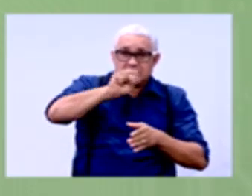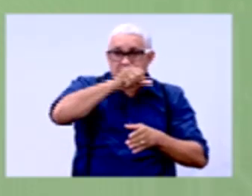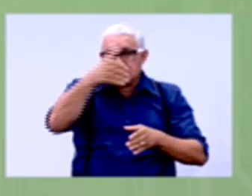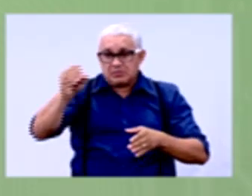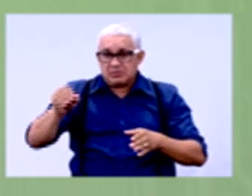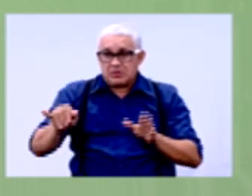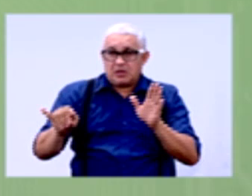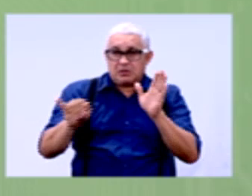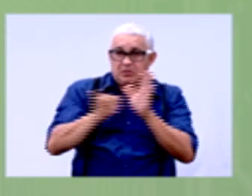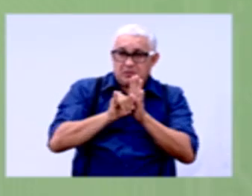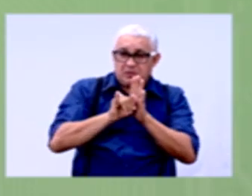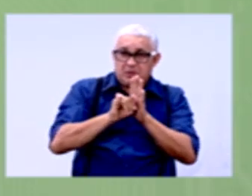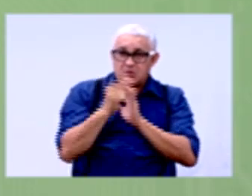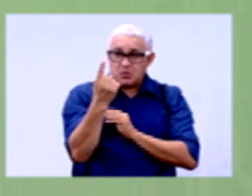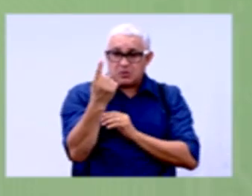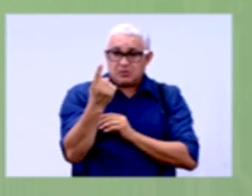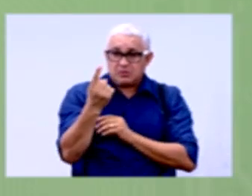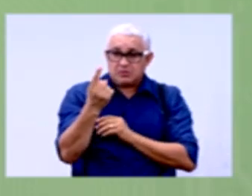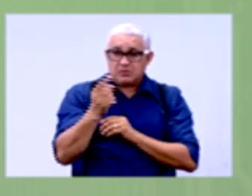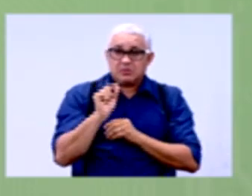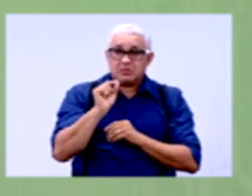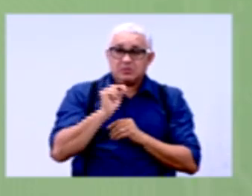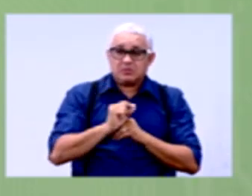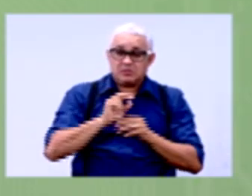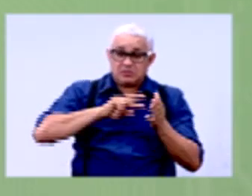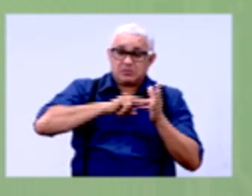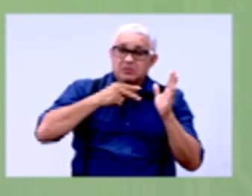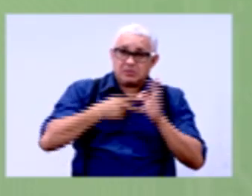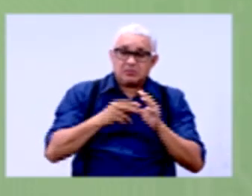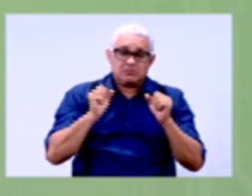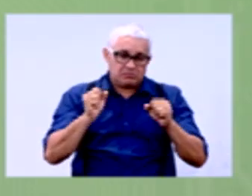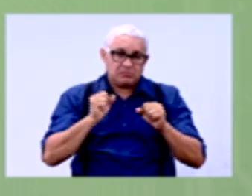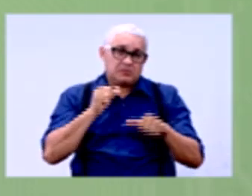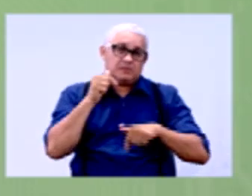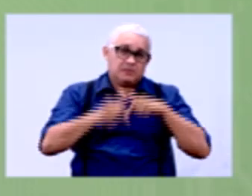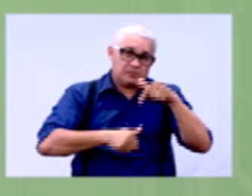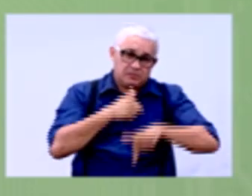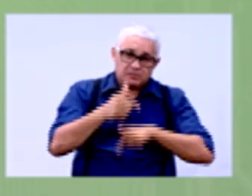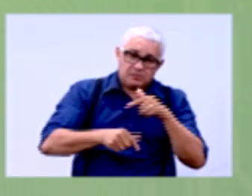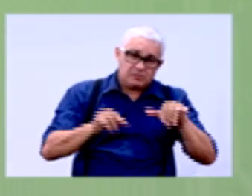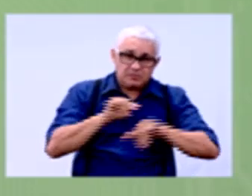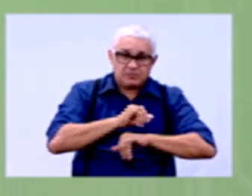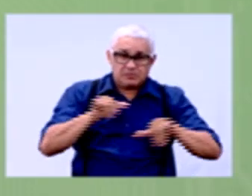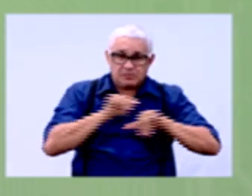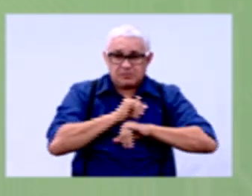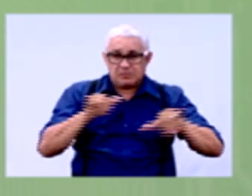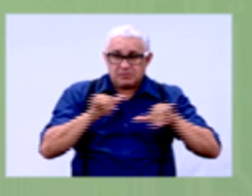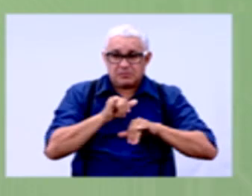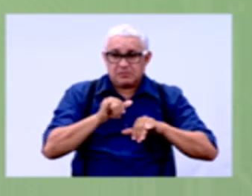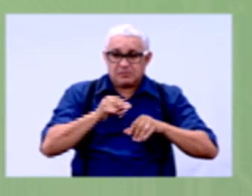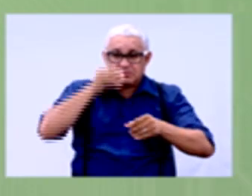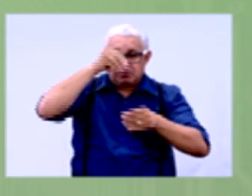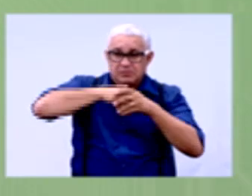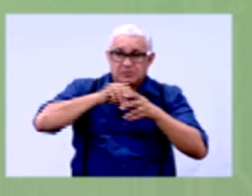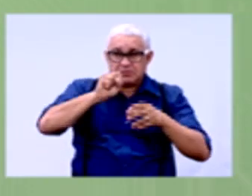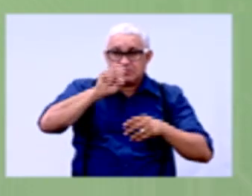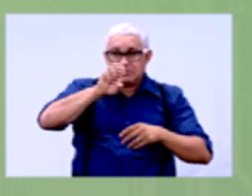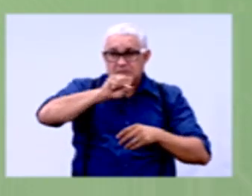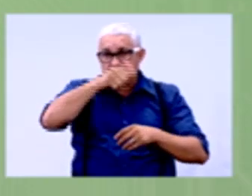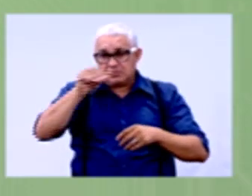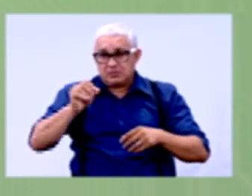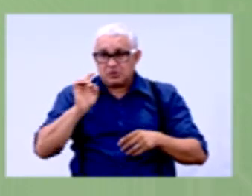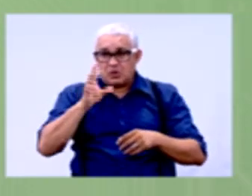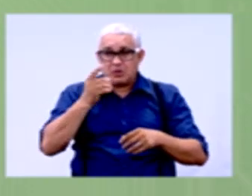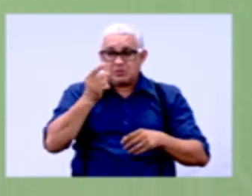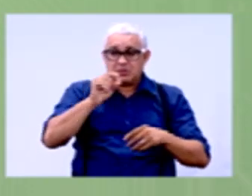identificador único. Na prática, isso significa que podemos trabalhar com as informações da sessão, somente naquela